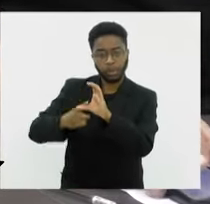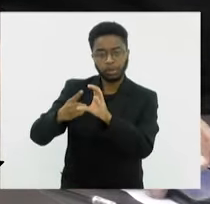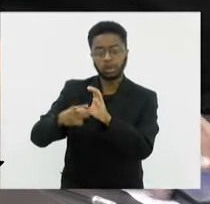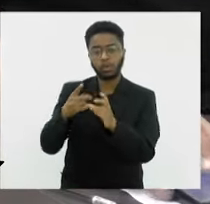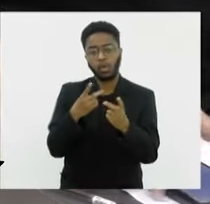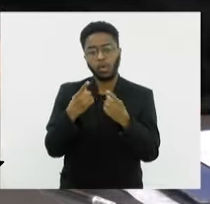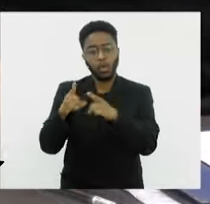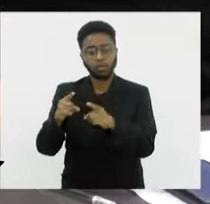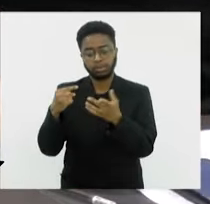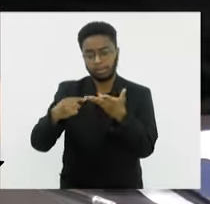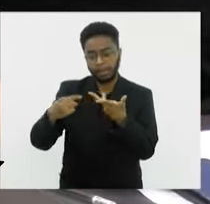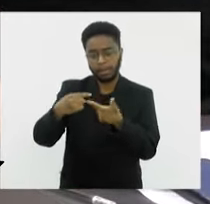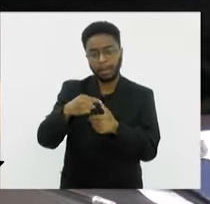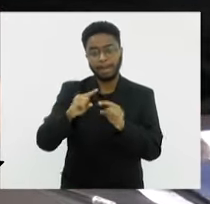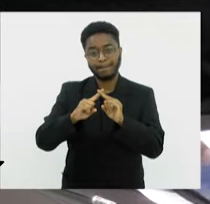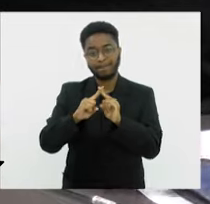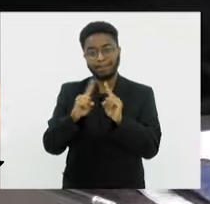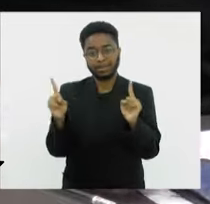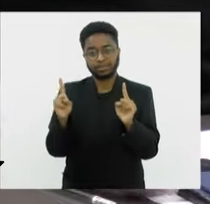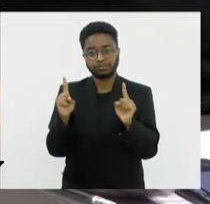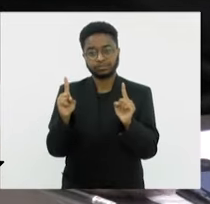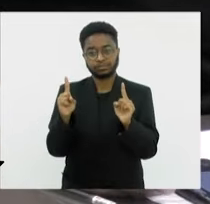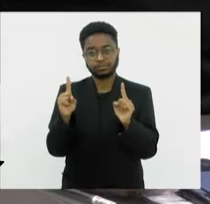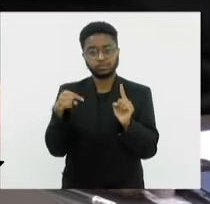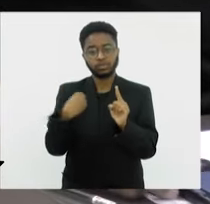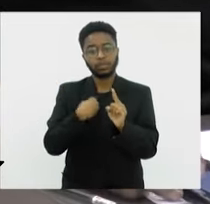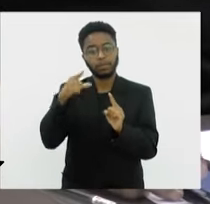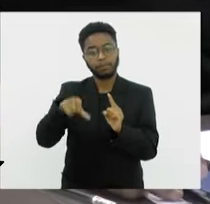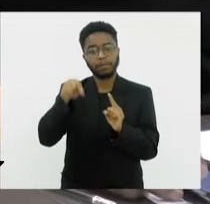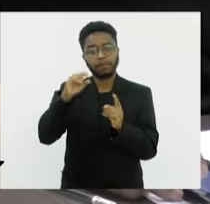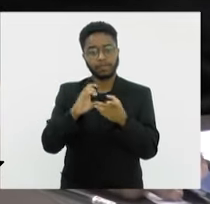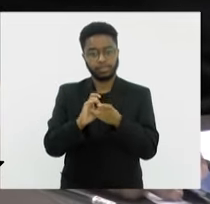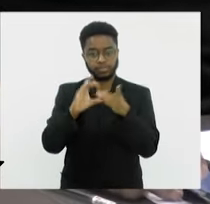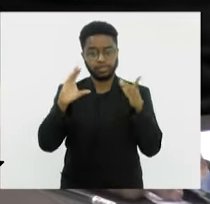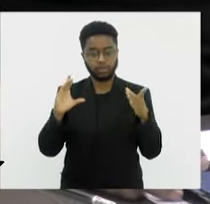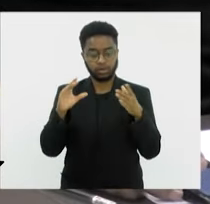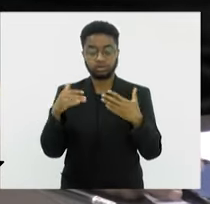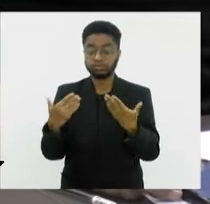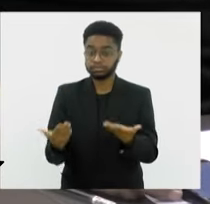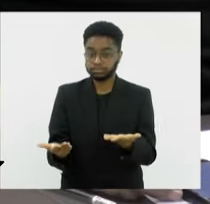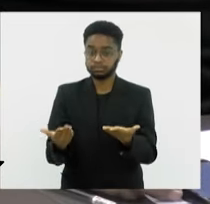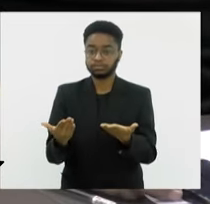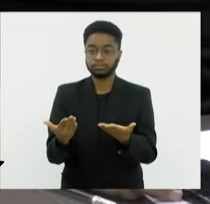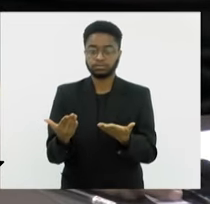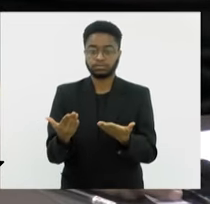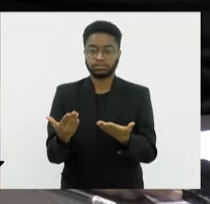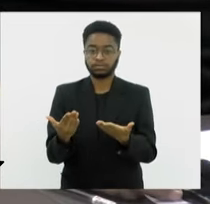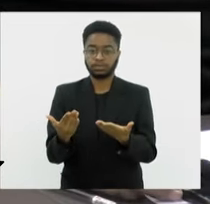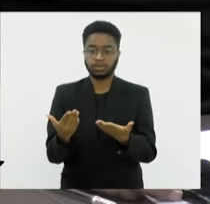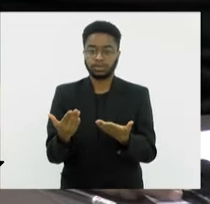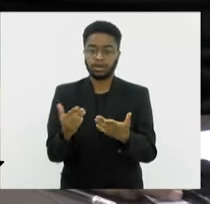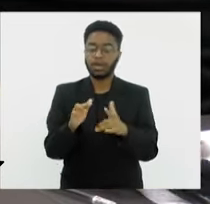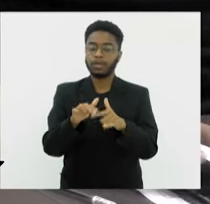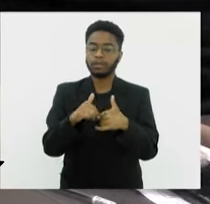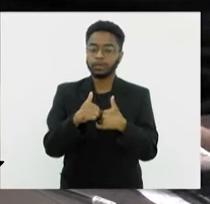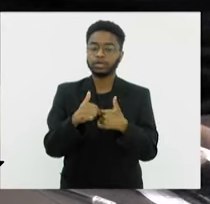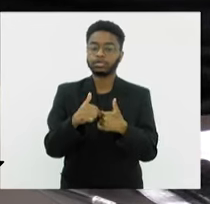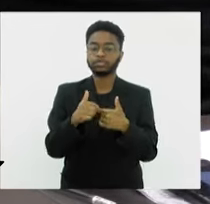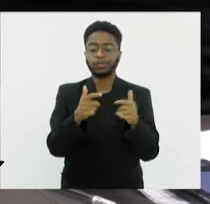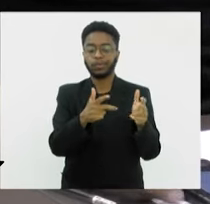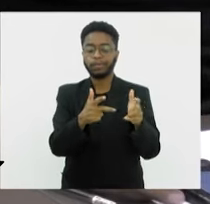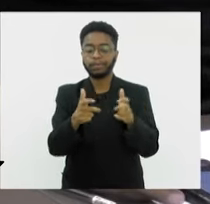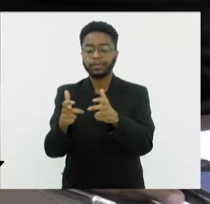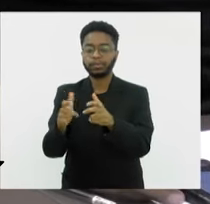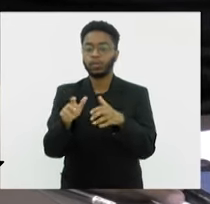isso, é contra aquilo outro, mas a gente defende a democracia. Então, ela quer que, através desse reconhecimento dos